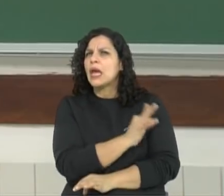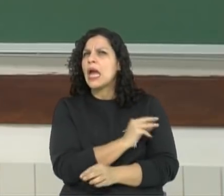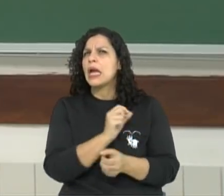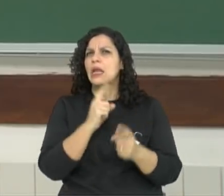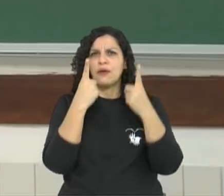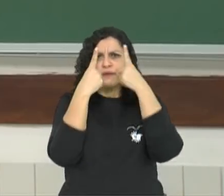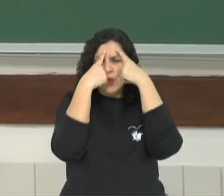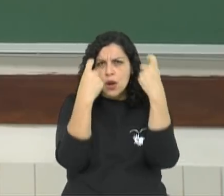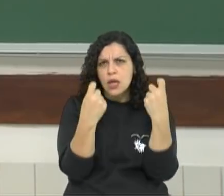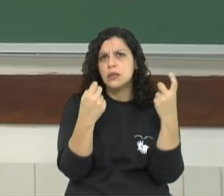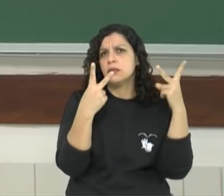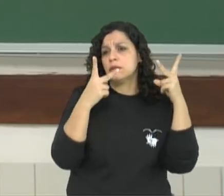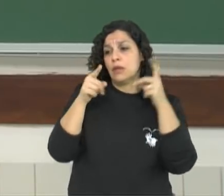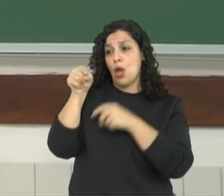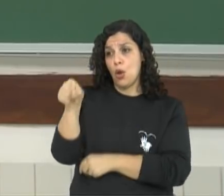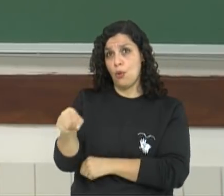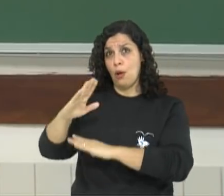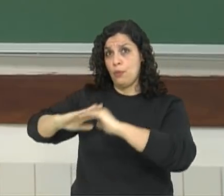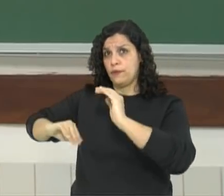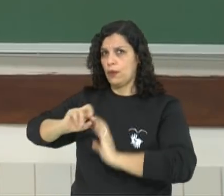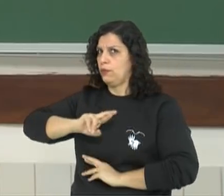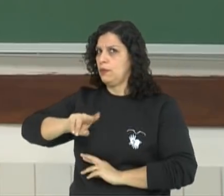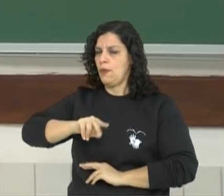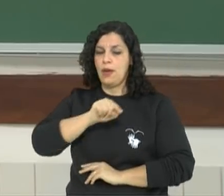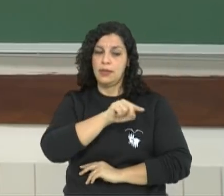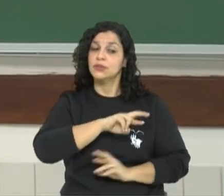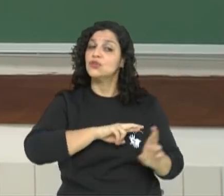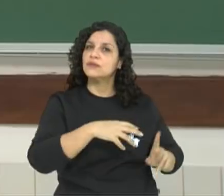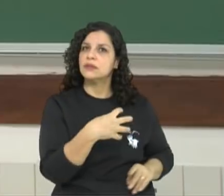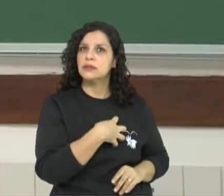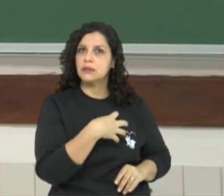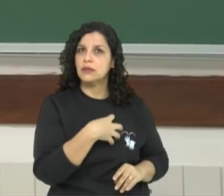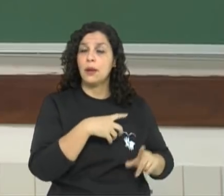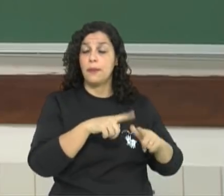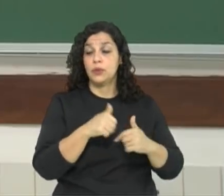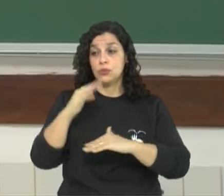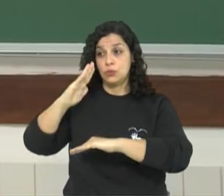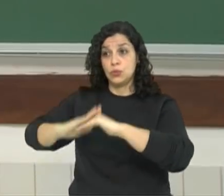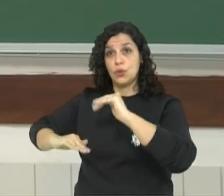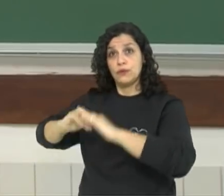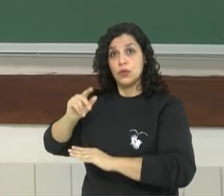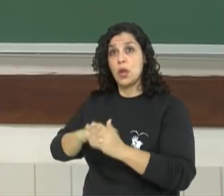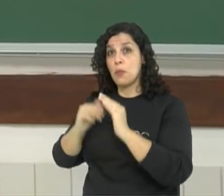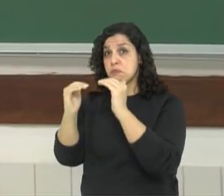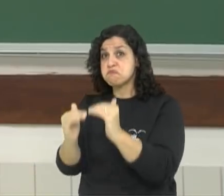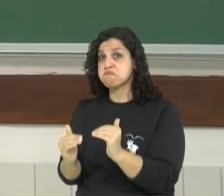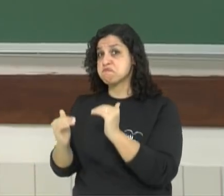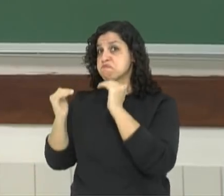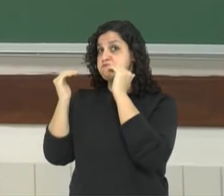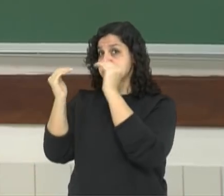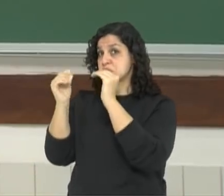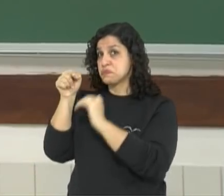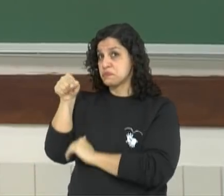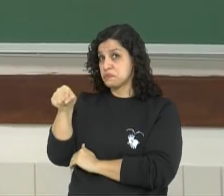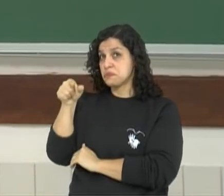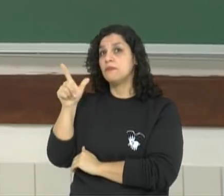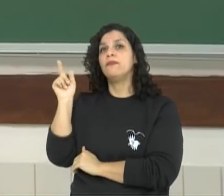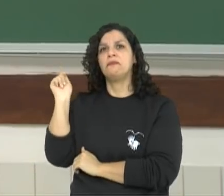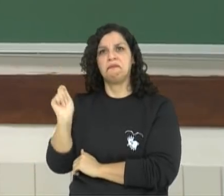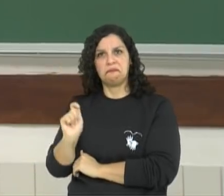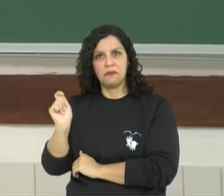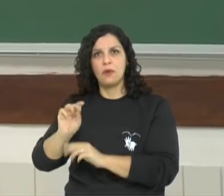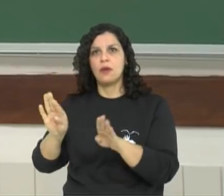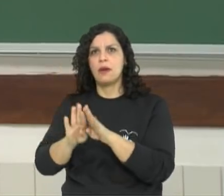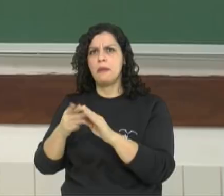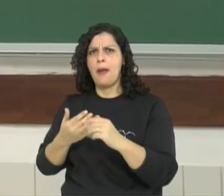tão violenta quanto com os profissionais, certo? Então, como os profissionais são o top, a luta,